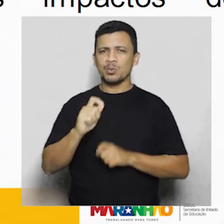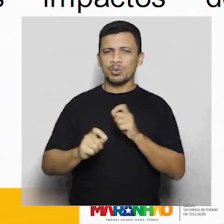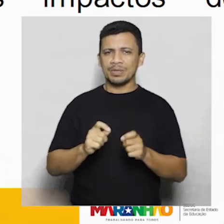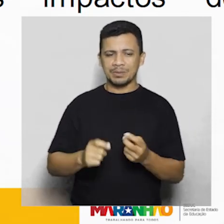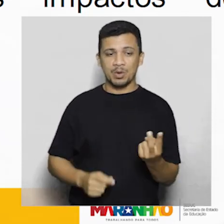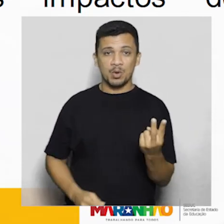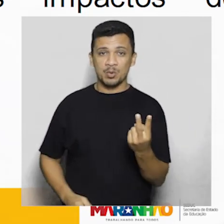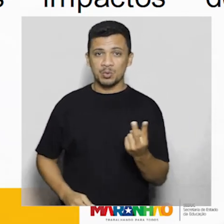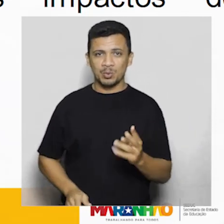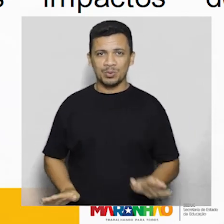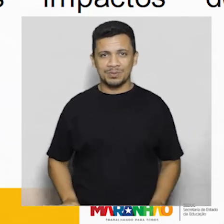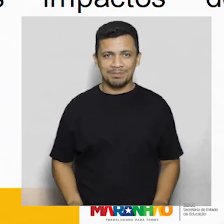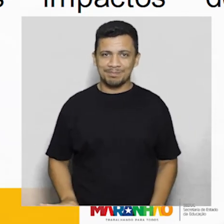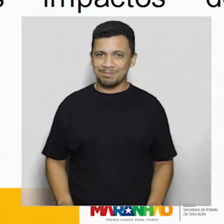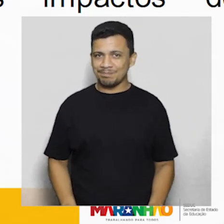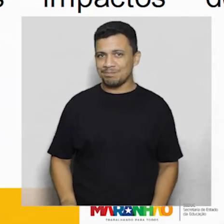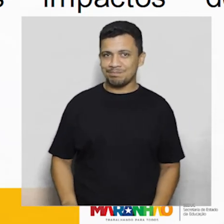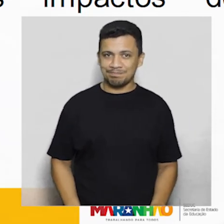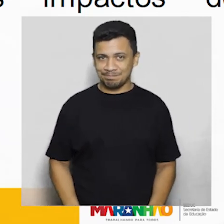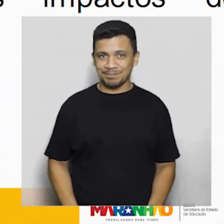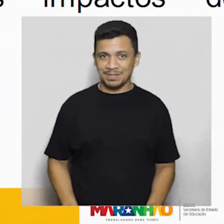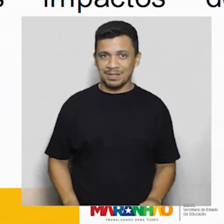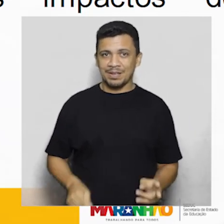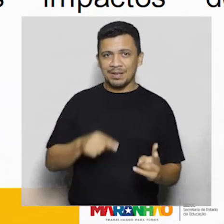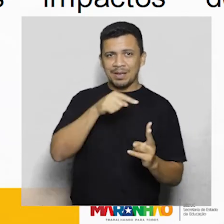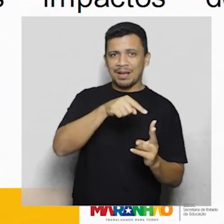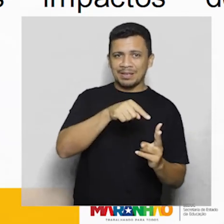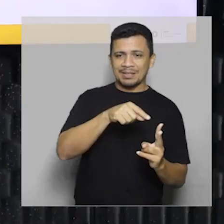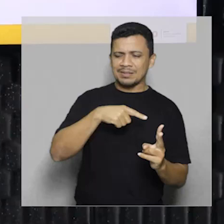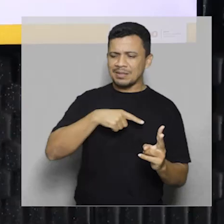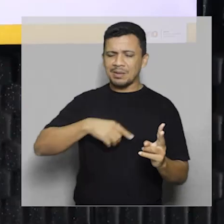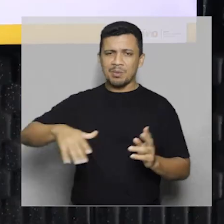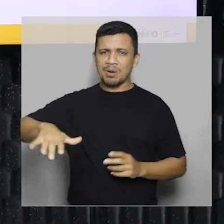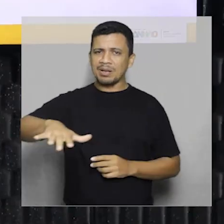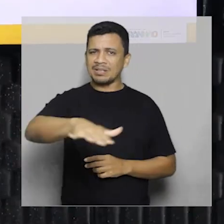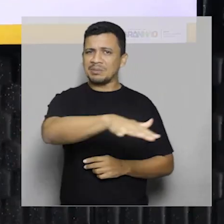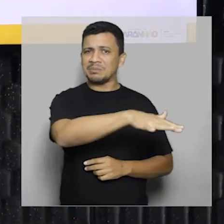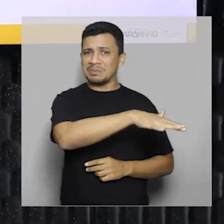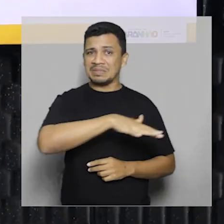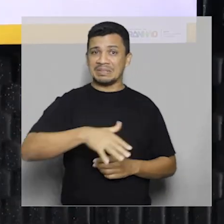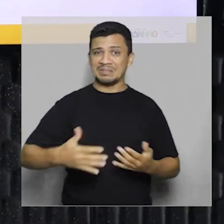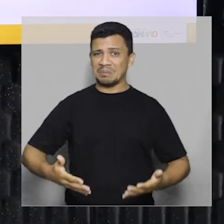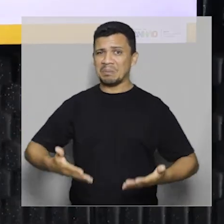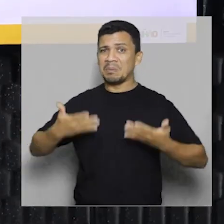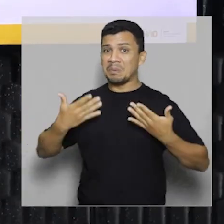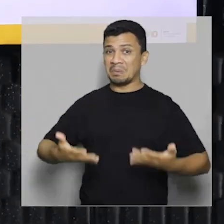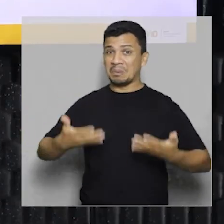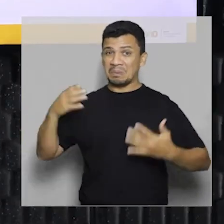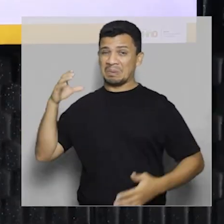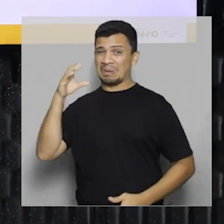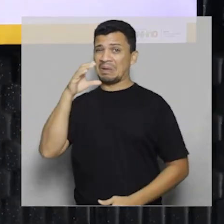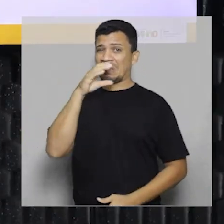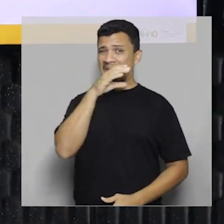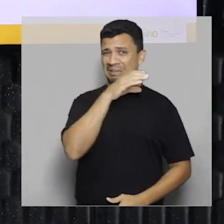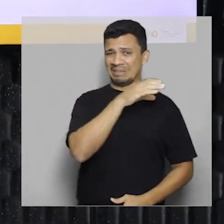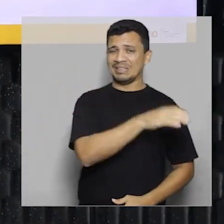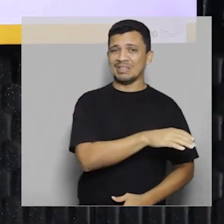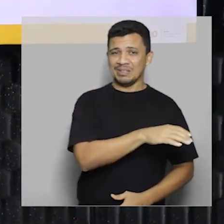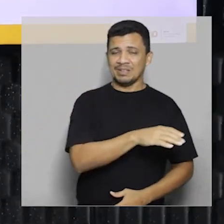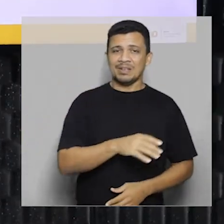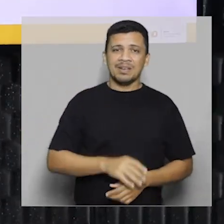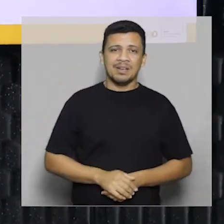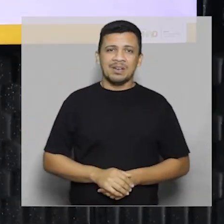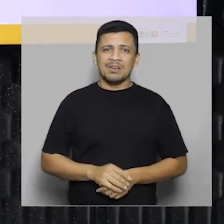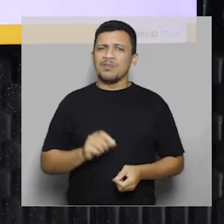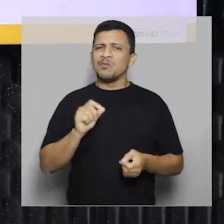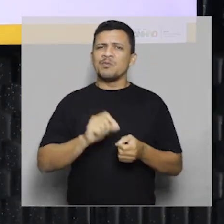entre dois pinguins num clima num ambiente extremamente quente Ok então isso fazendo